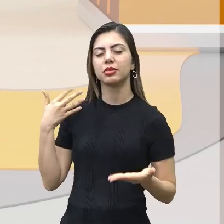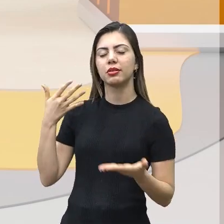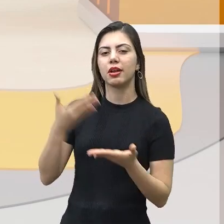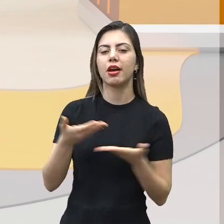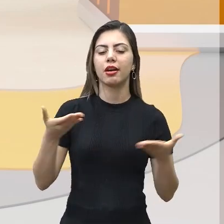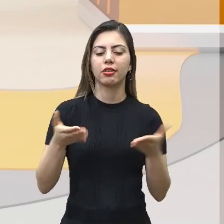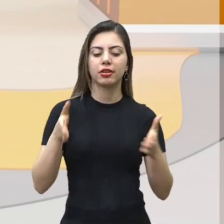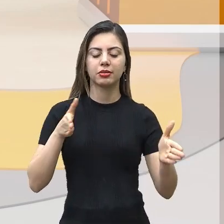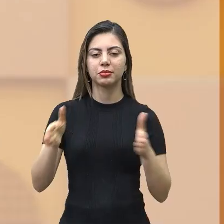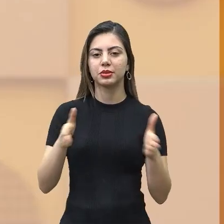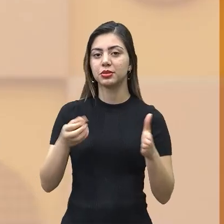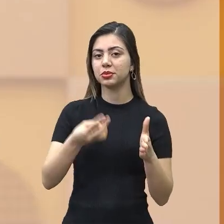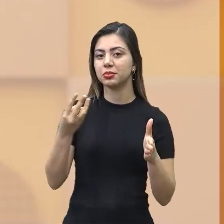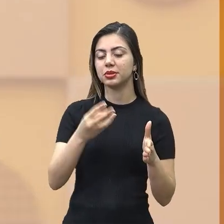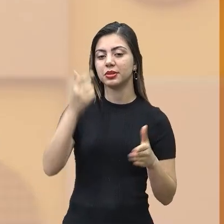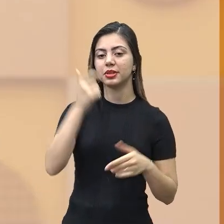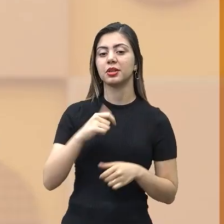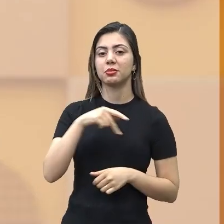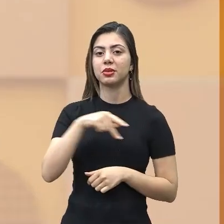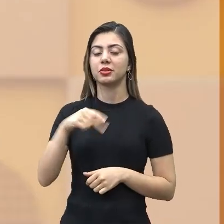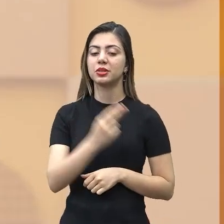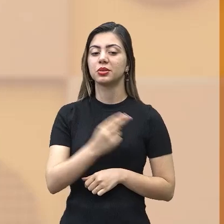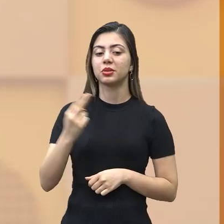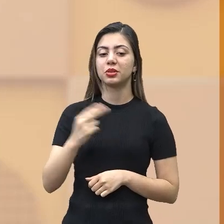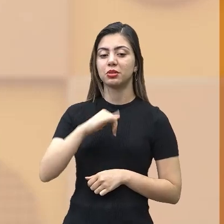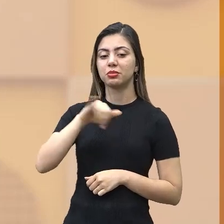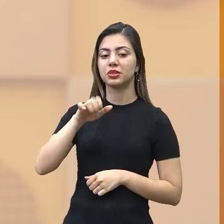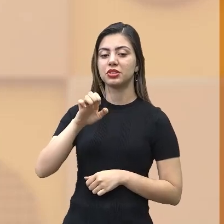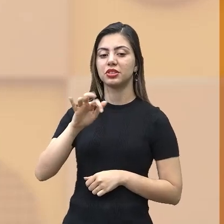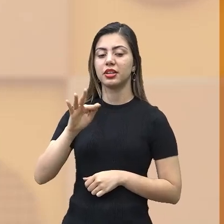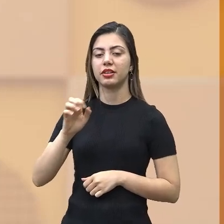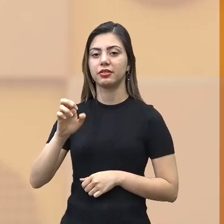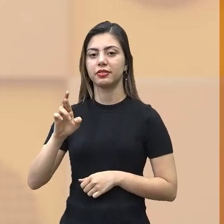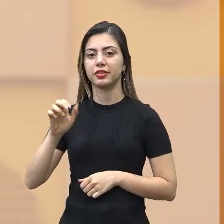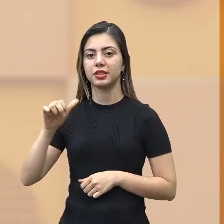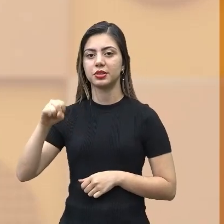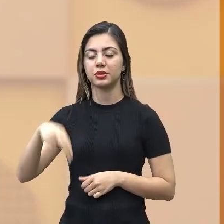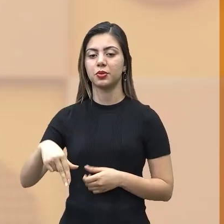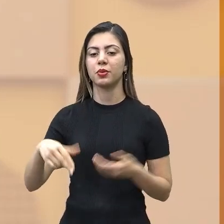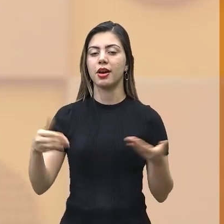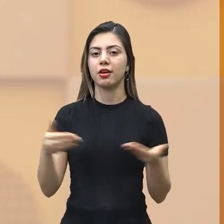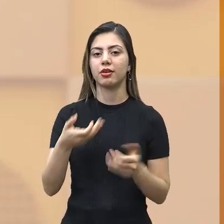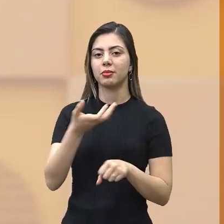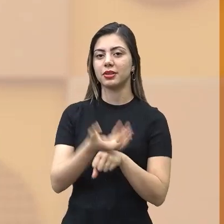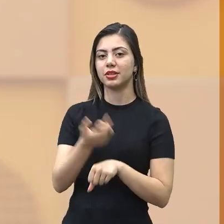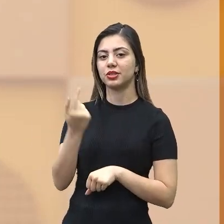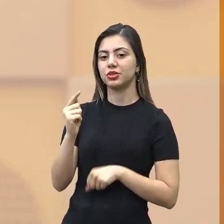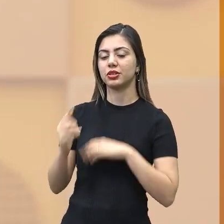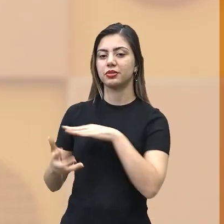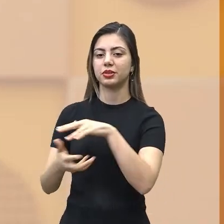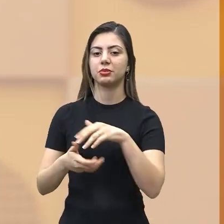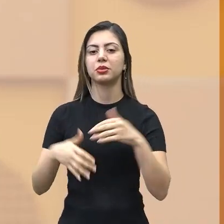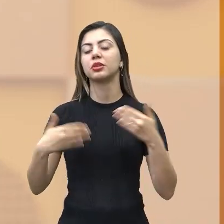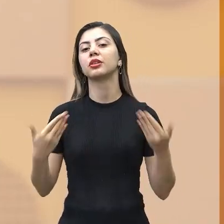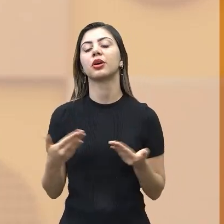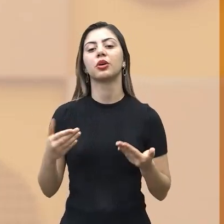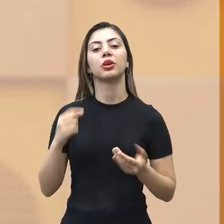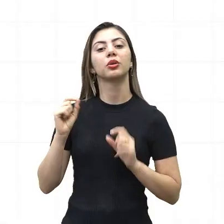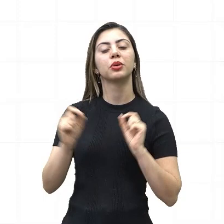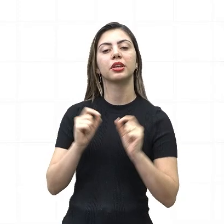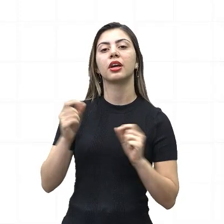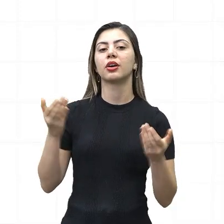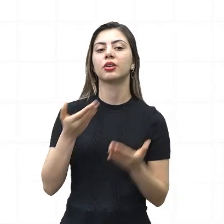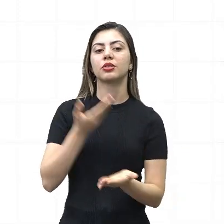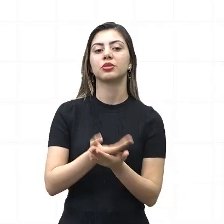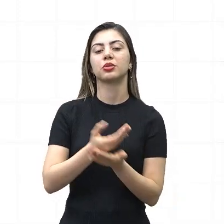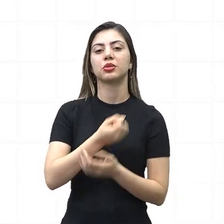unidade 3. Eu sou o professor Jefferson, um dos professores aqui do componente de Geografia, certo? E é essa que agora é a nossa aula